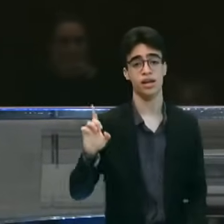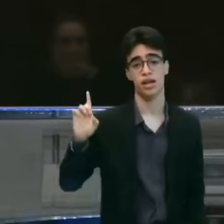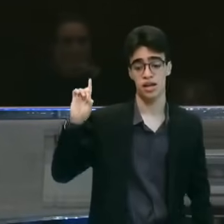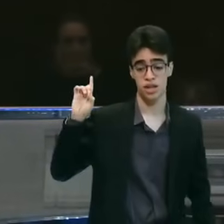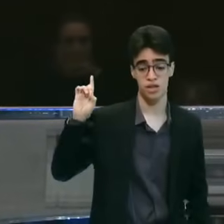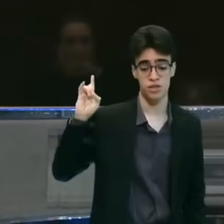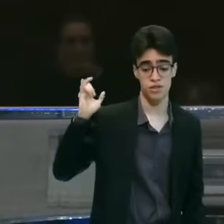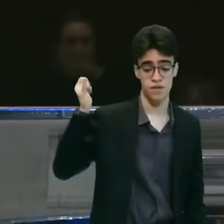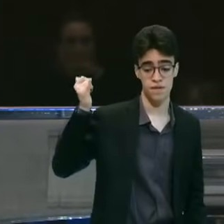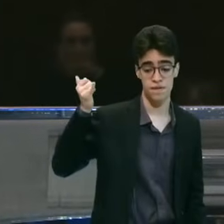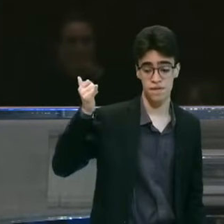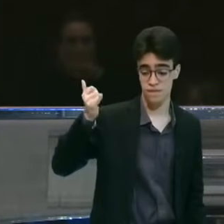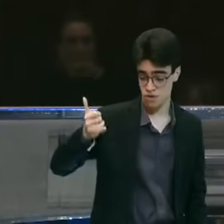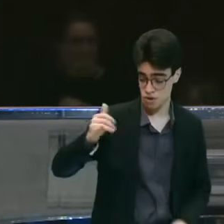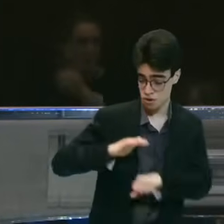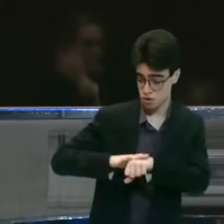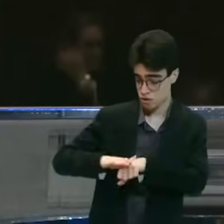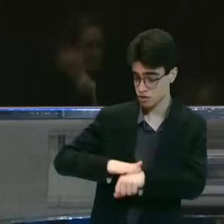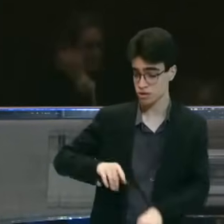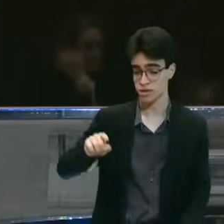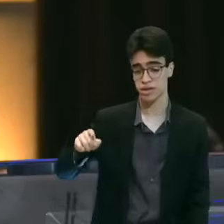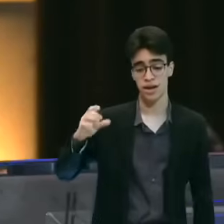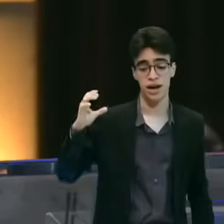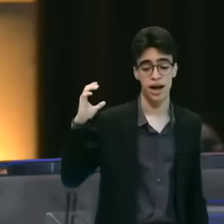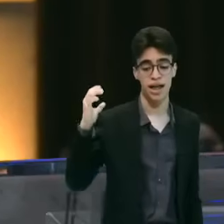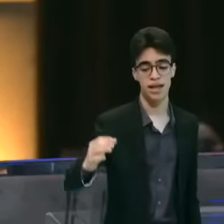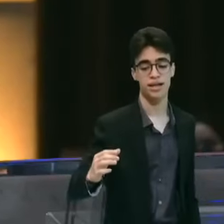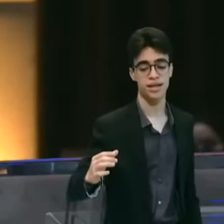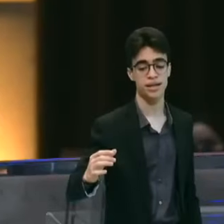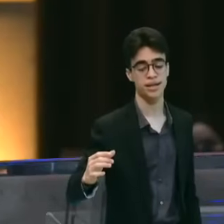falou com Caim.